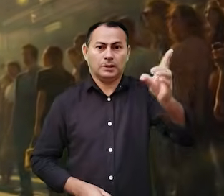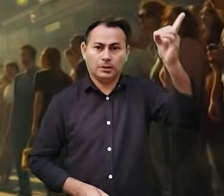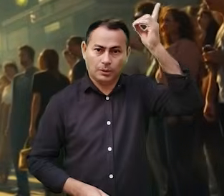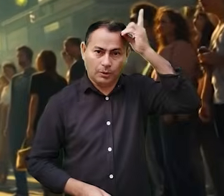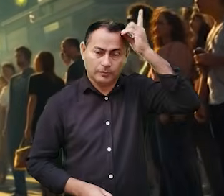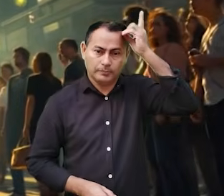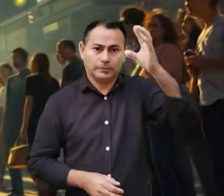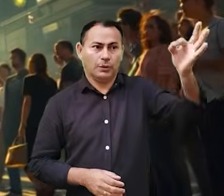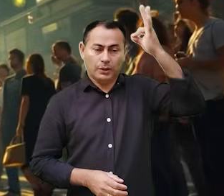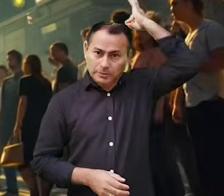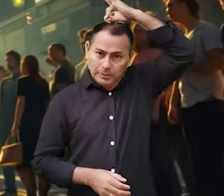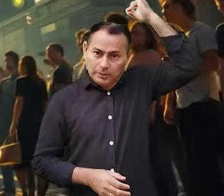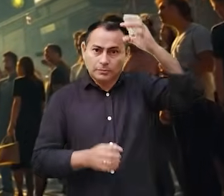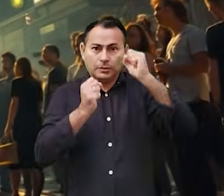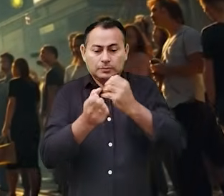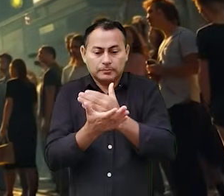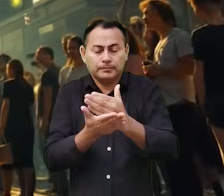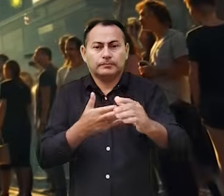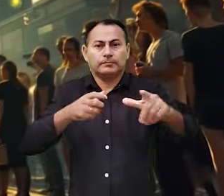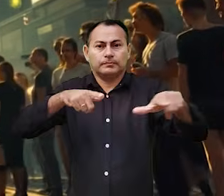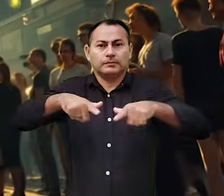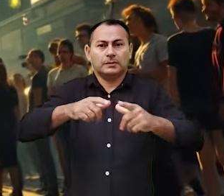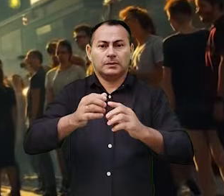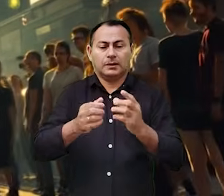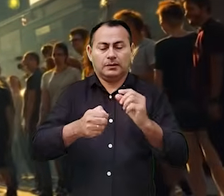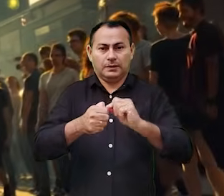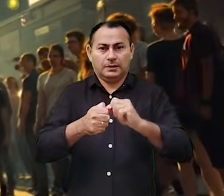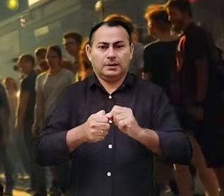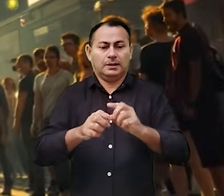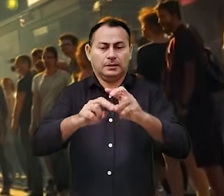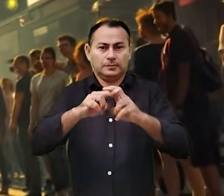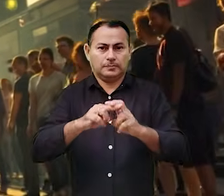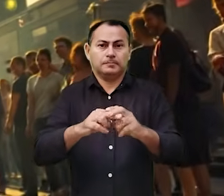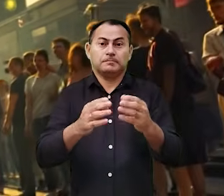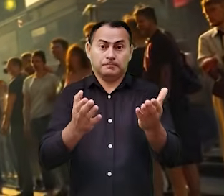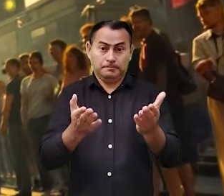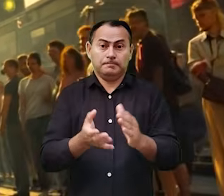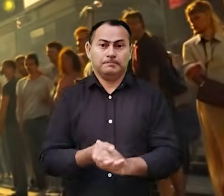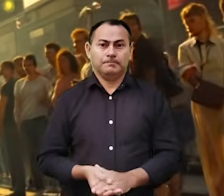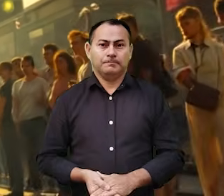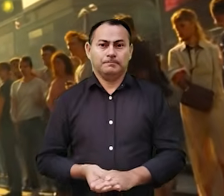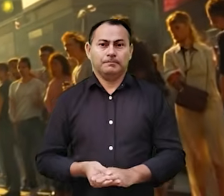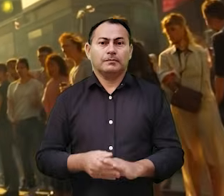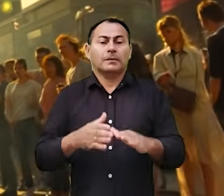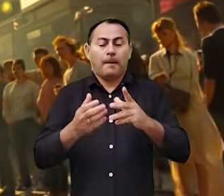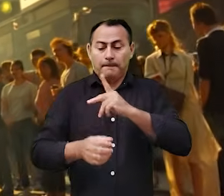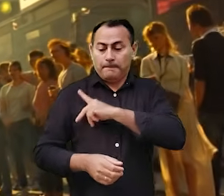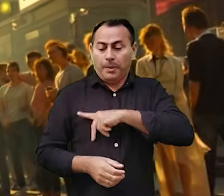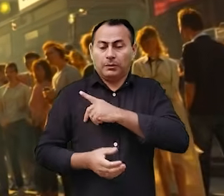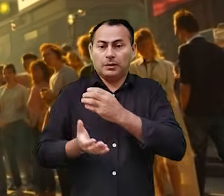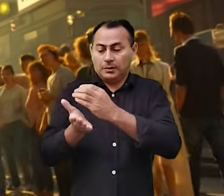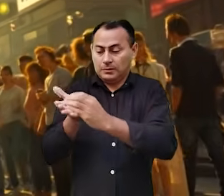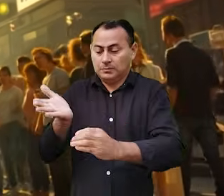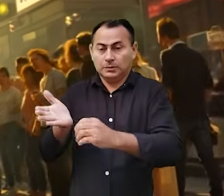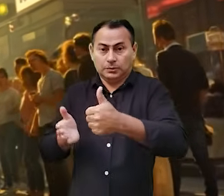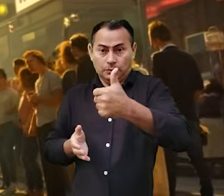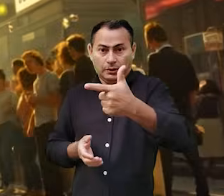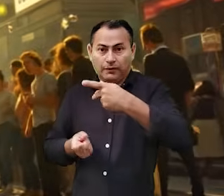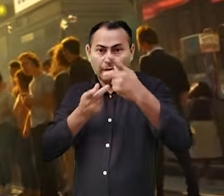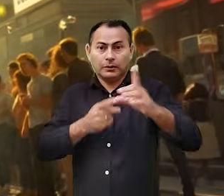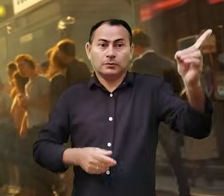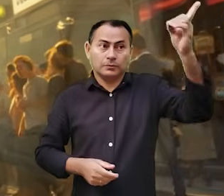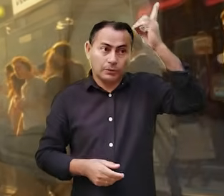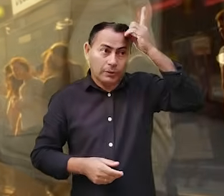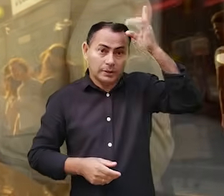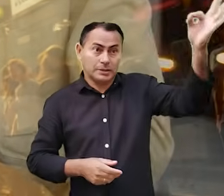usa esse dom, o Espírito Santo pode começar a trabalhar e operar através dele. Quando Paulo no capítulo 12 fala